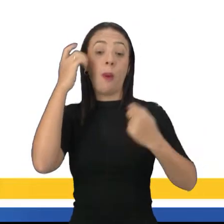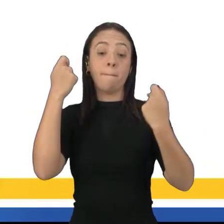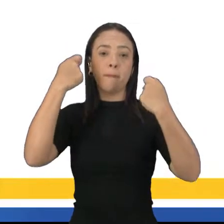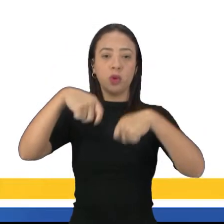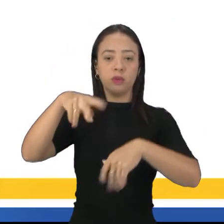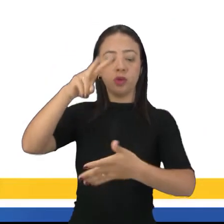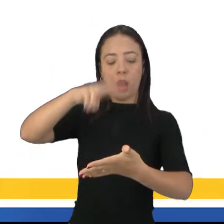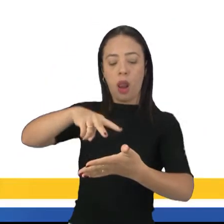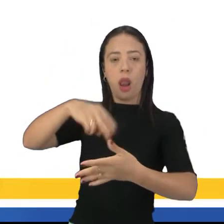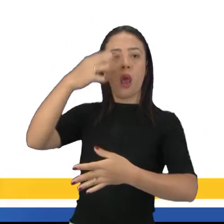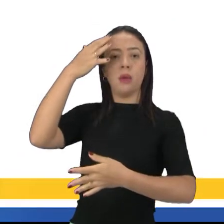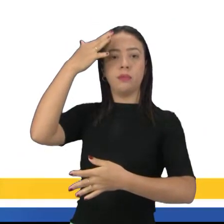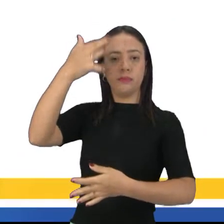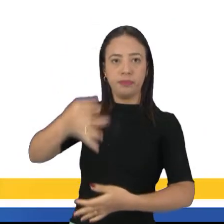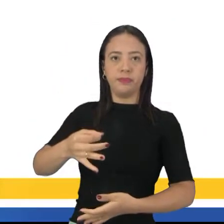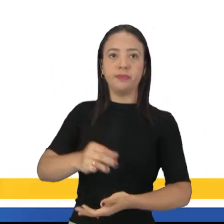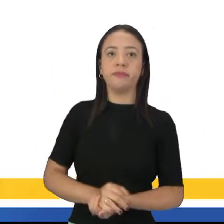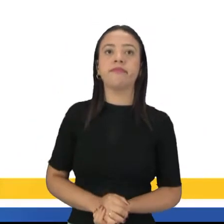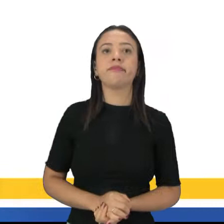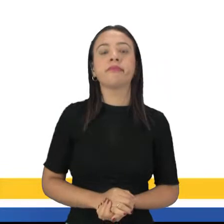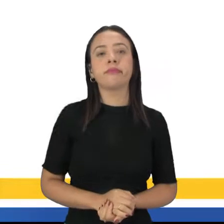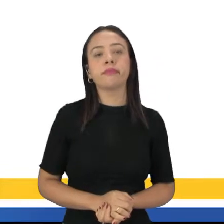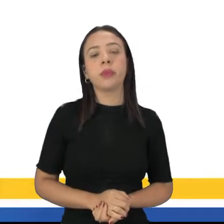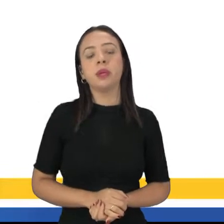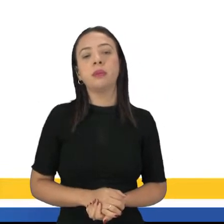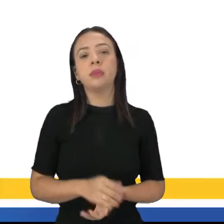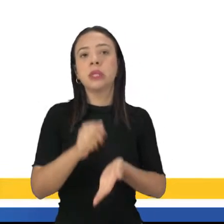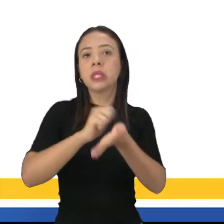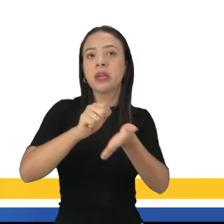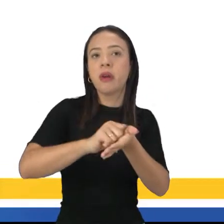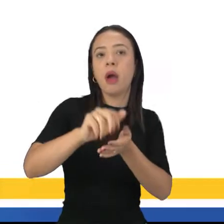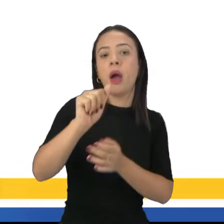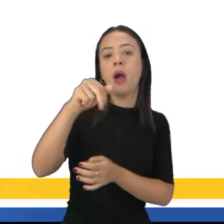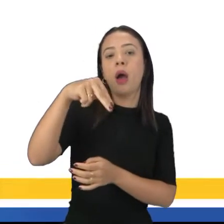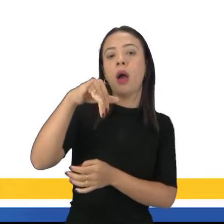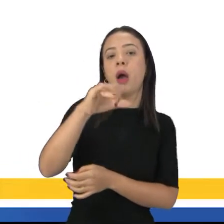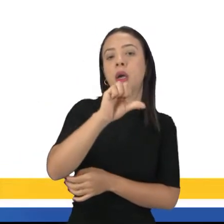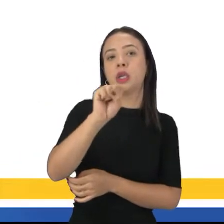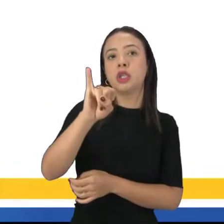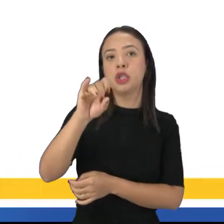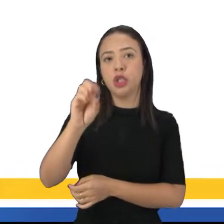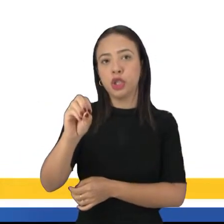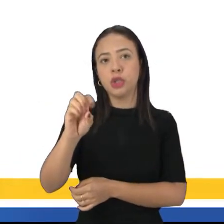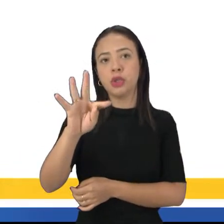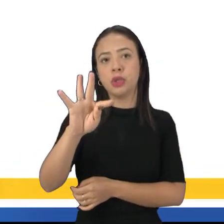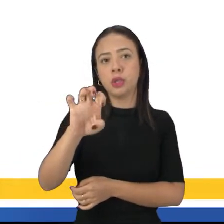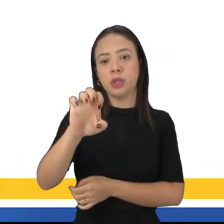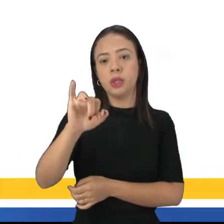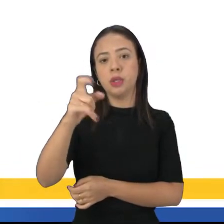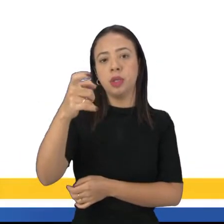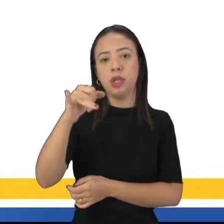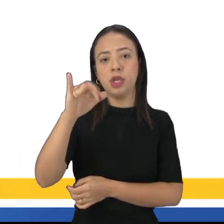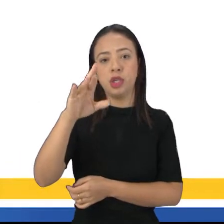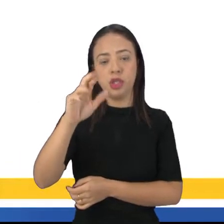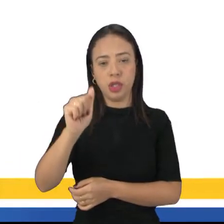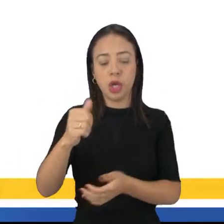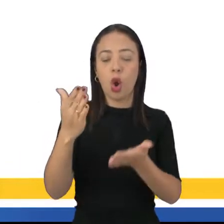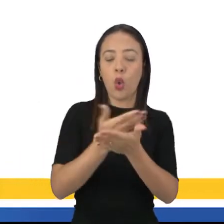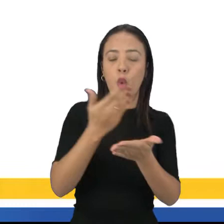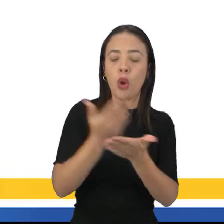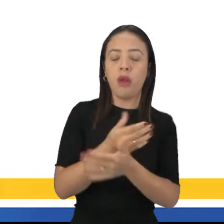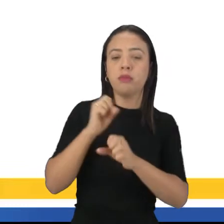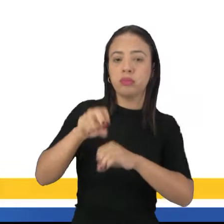Texto publicado pelo grande educador Anísio Teixeira em seu livro Educação é um Direito, tá? E